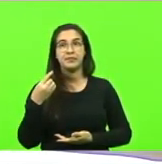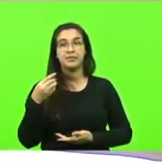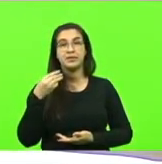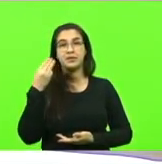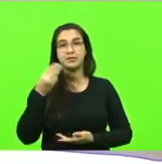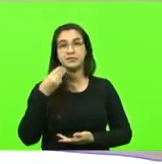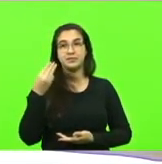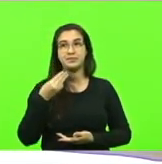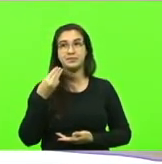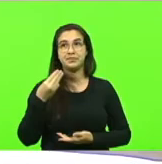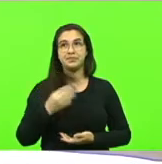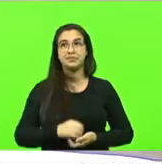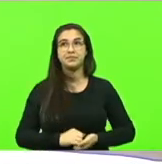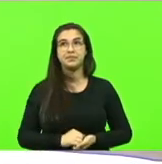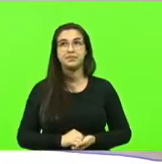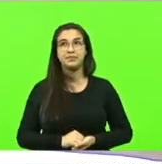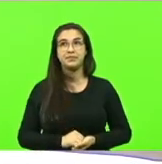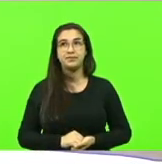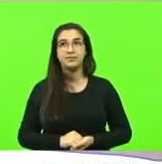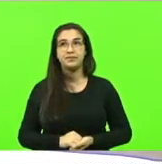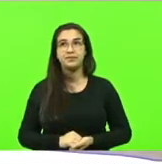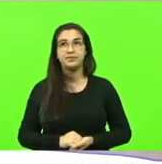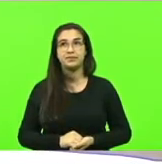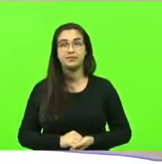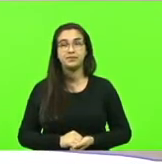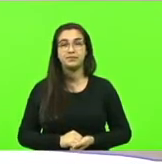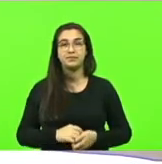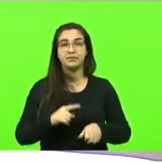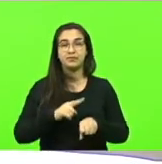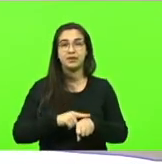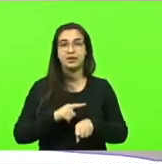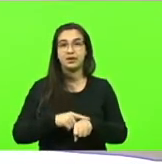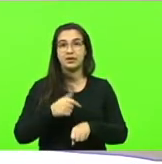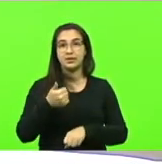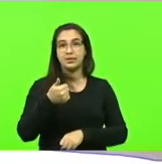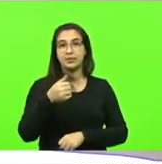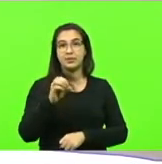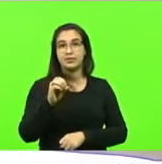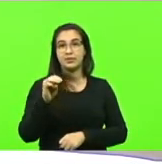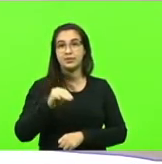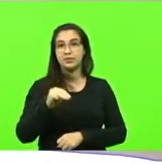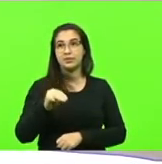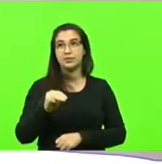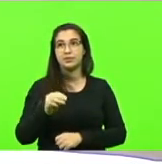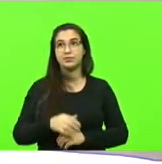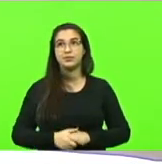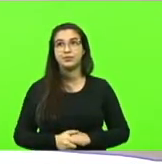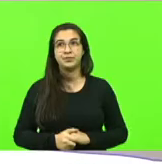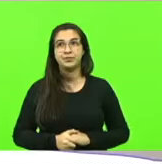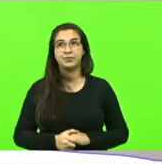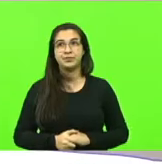Machado. O deputado terá, a excelência terá 10 minutos, deputado.